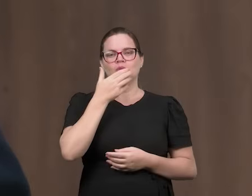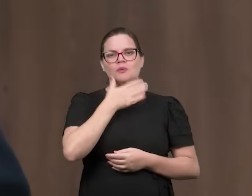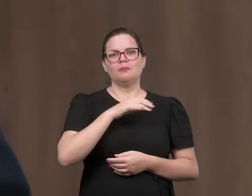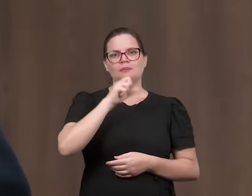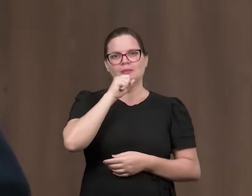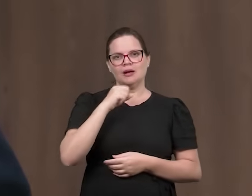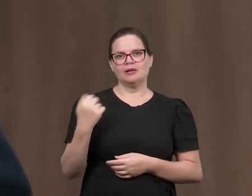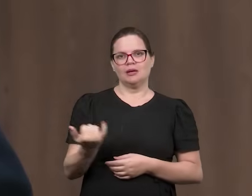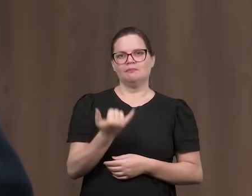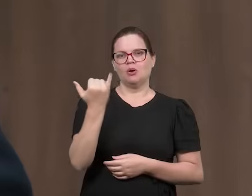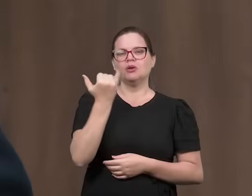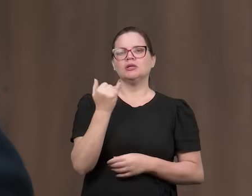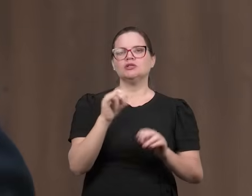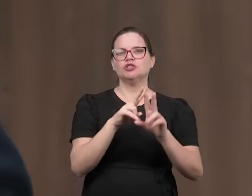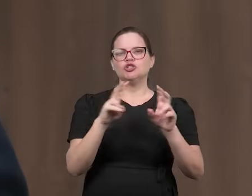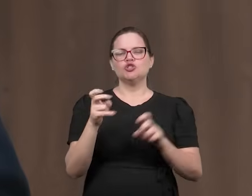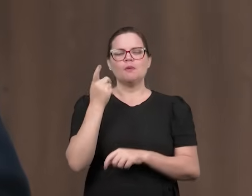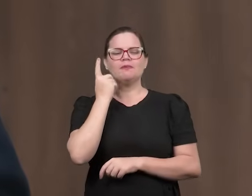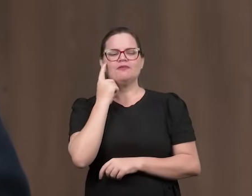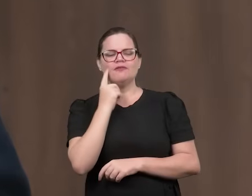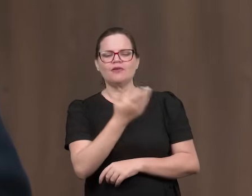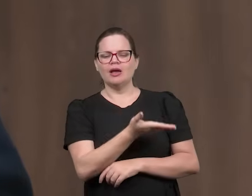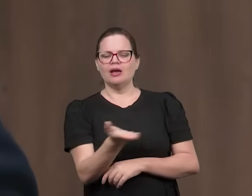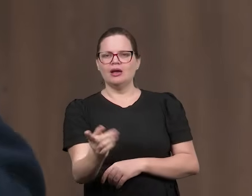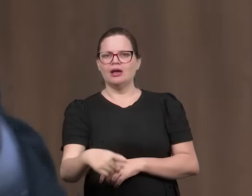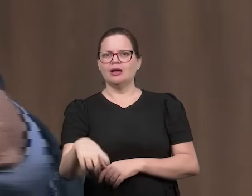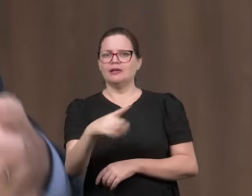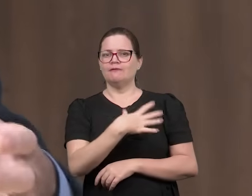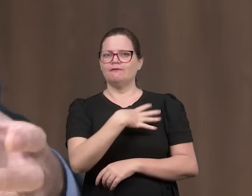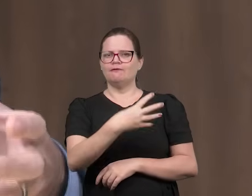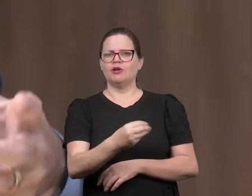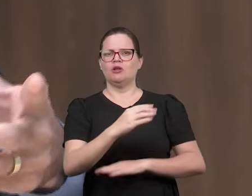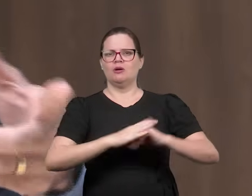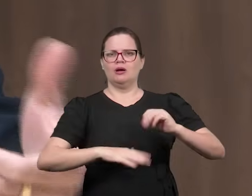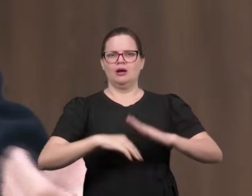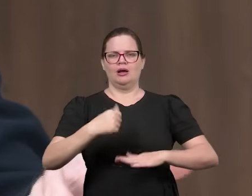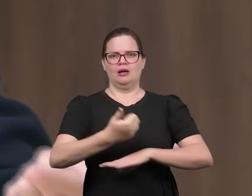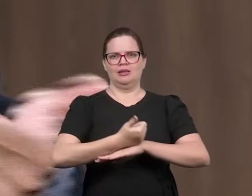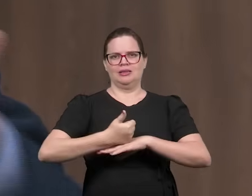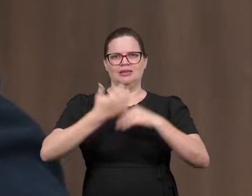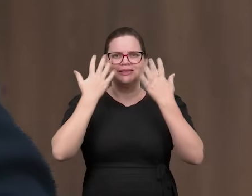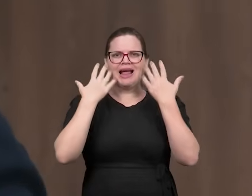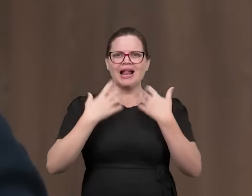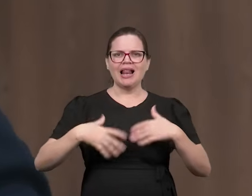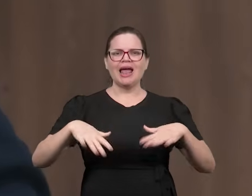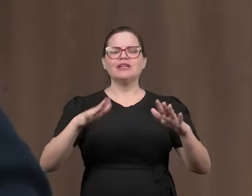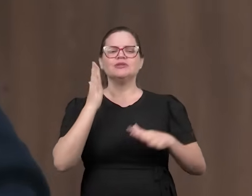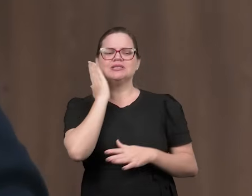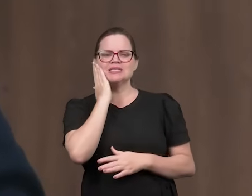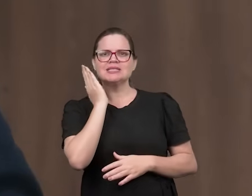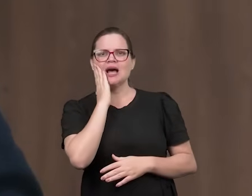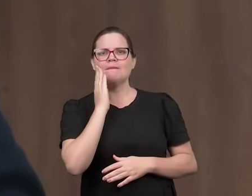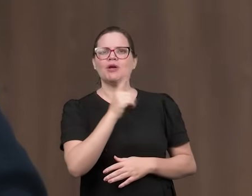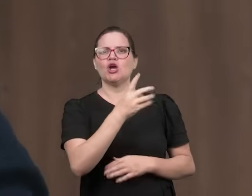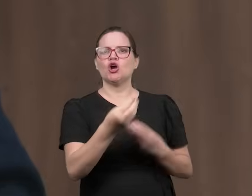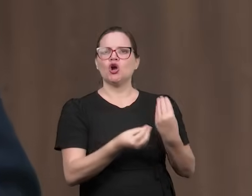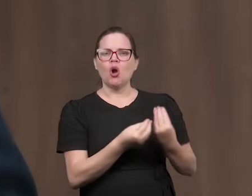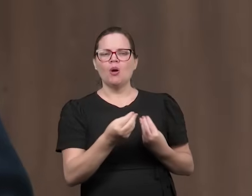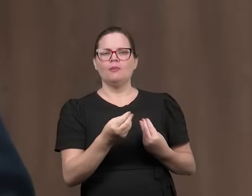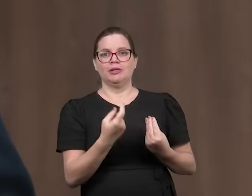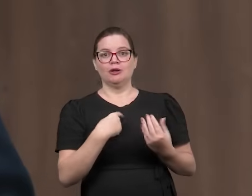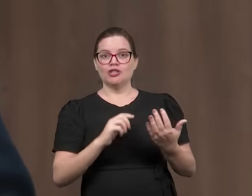nesse aspecto de administrar o talento do filho. Quando Davi foi chamado para ir tocar